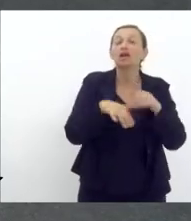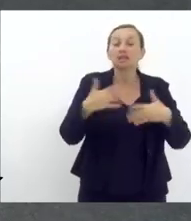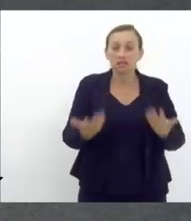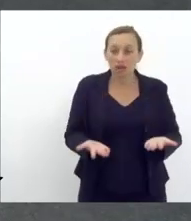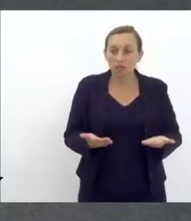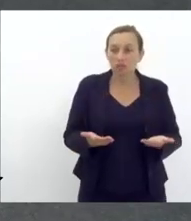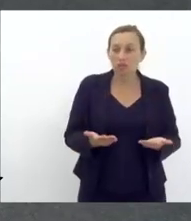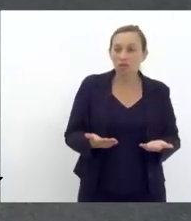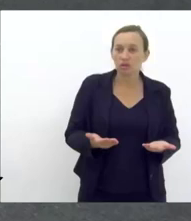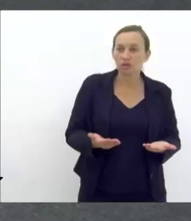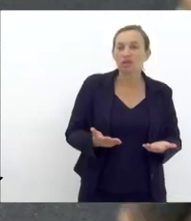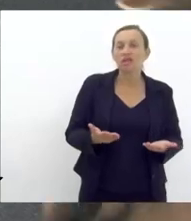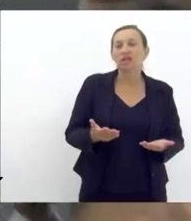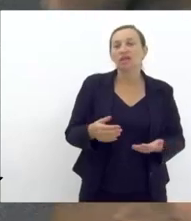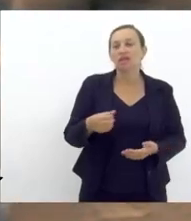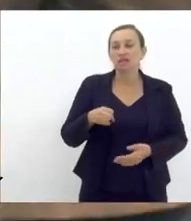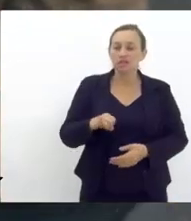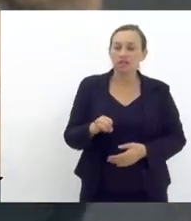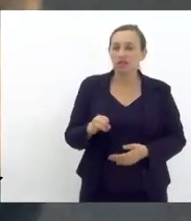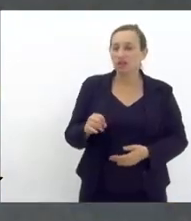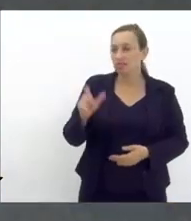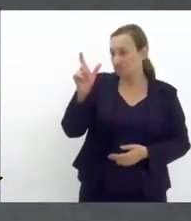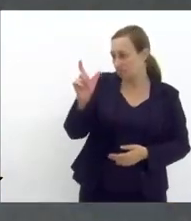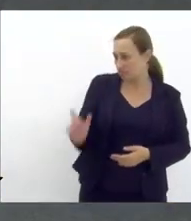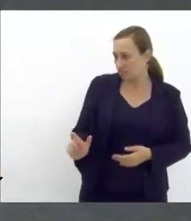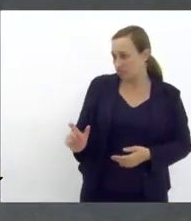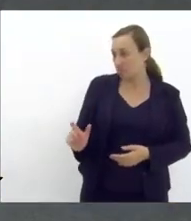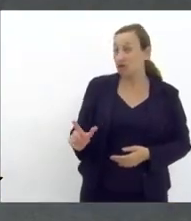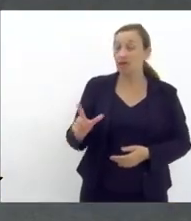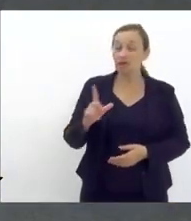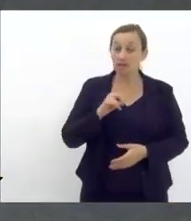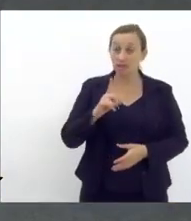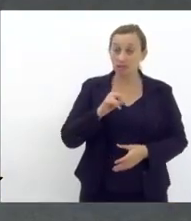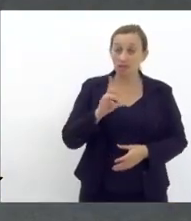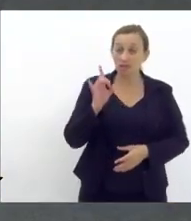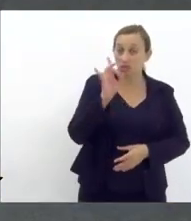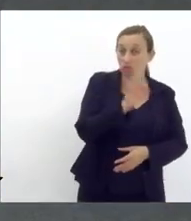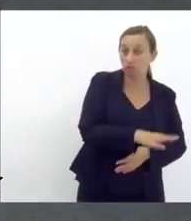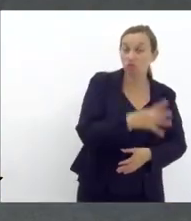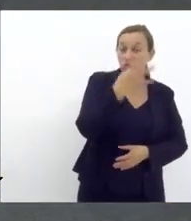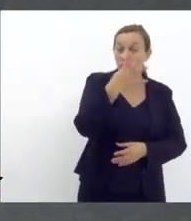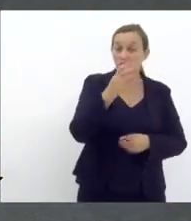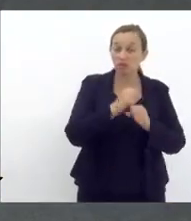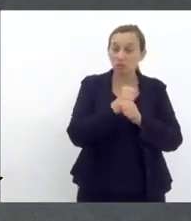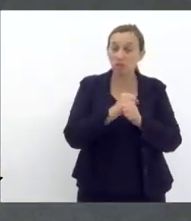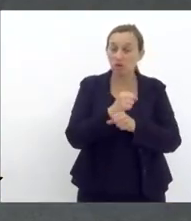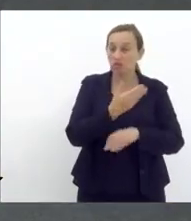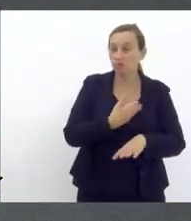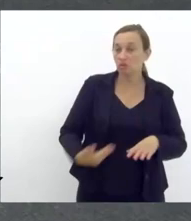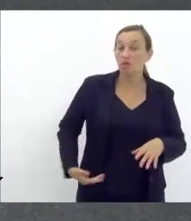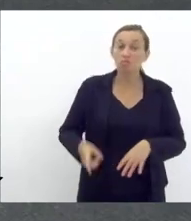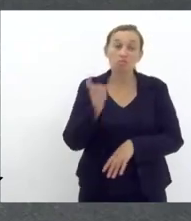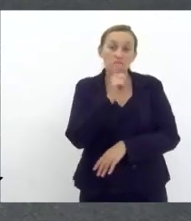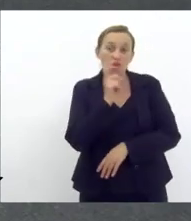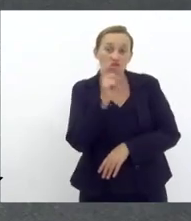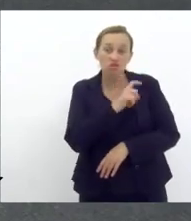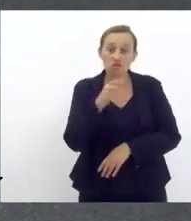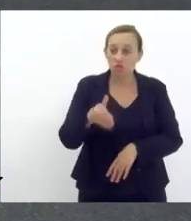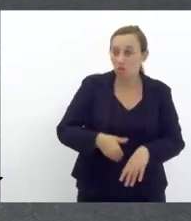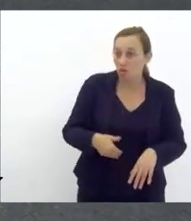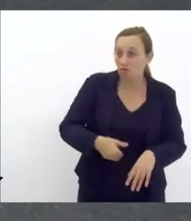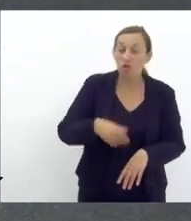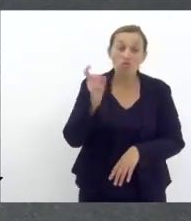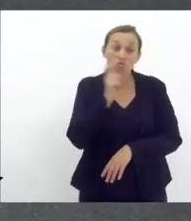se para alguém que esteve no governo nos 24 anos mentiram com relação à fome